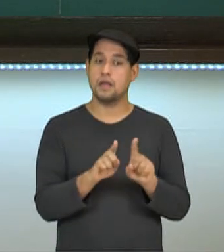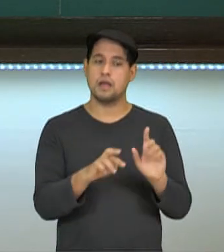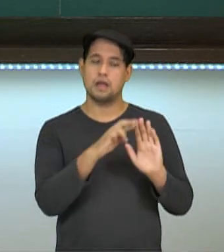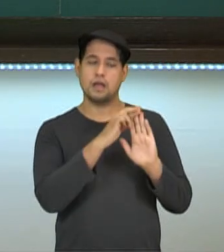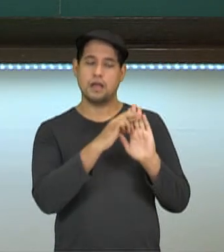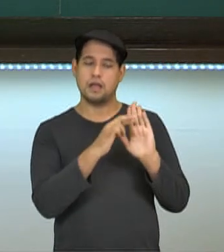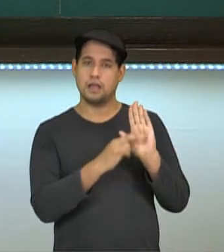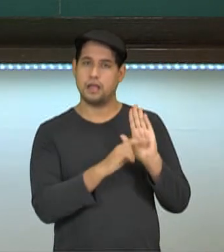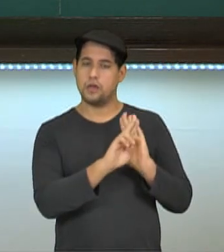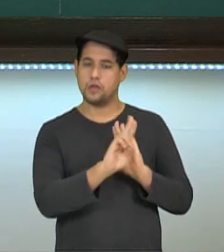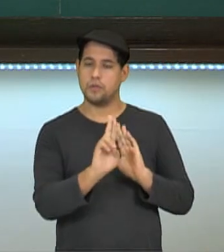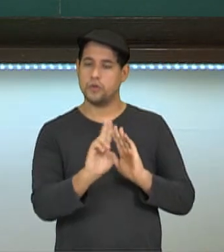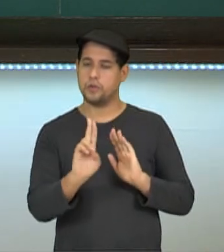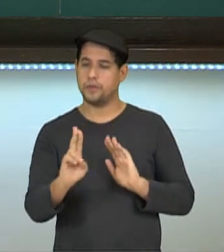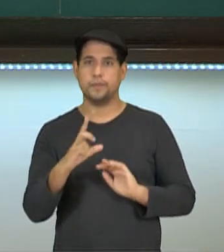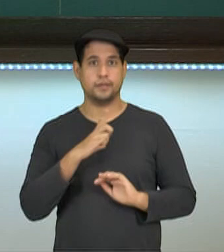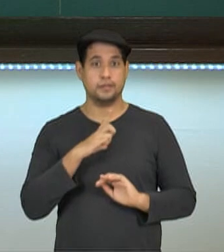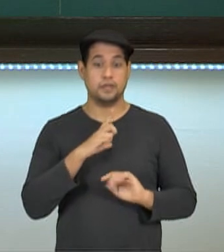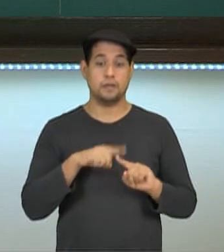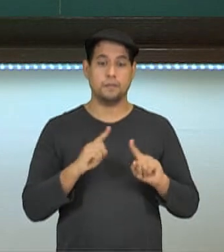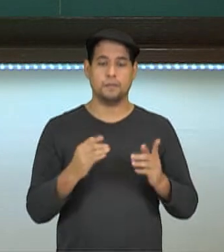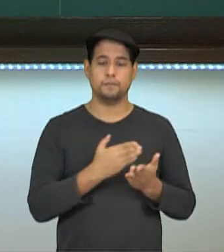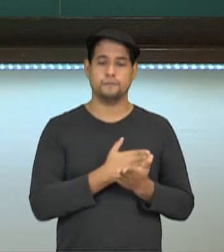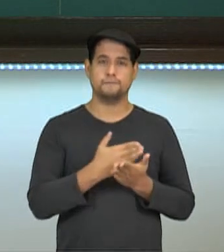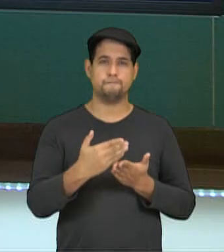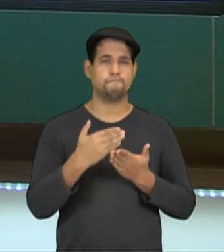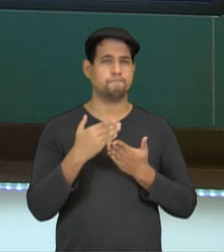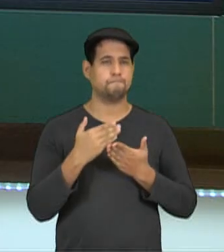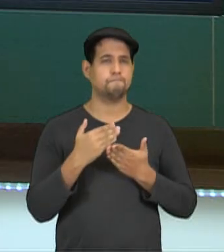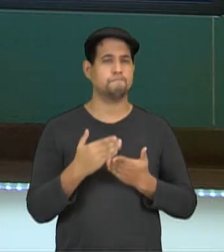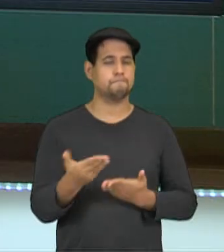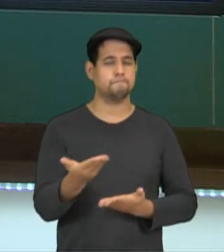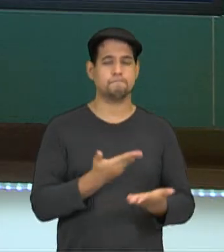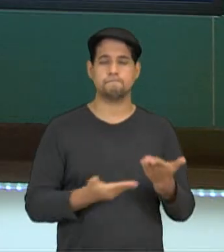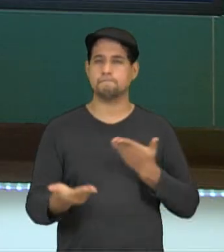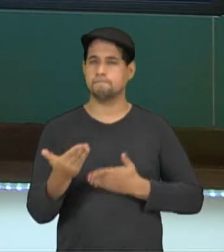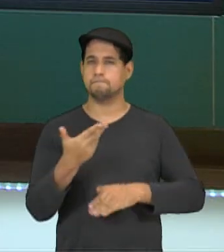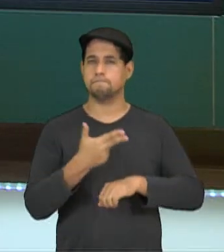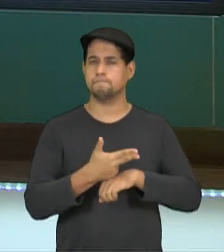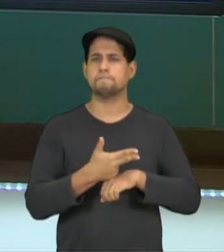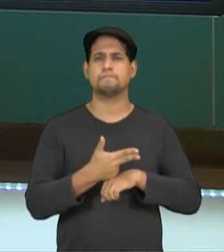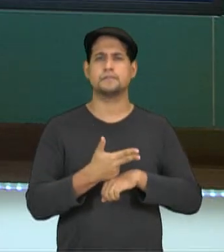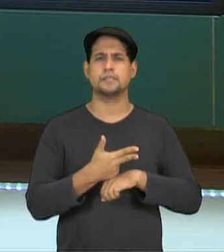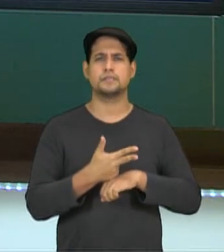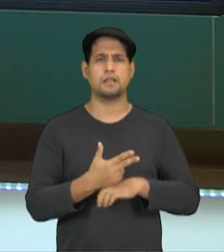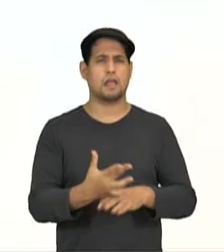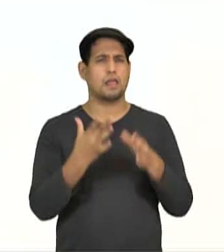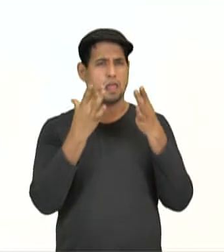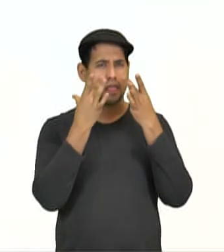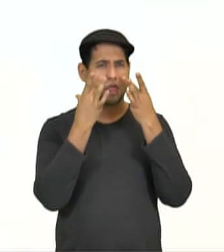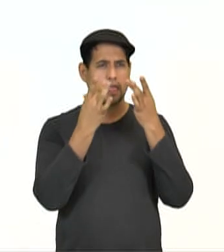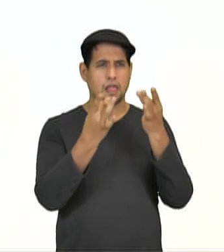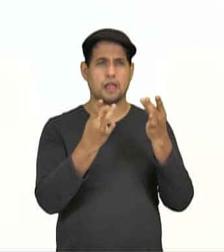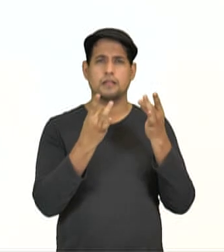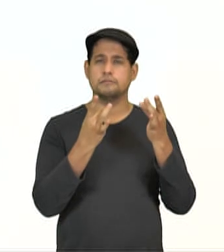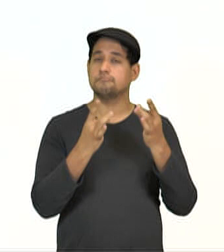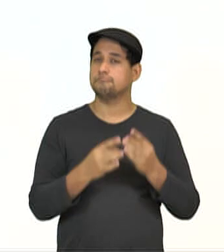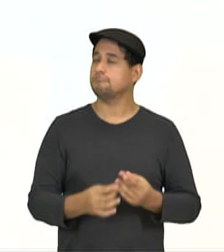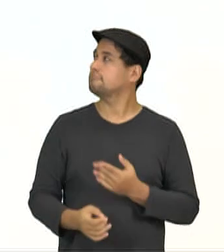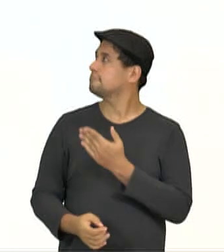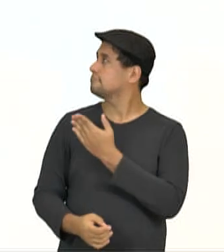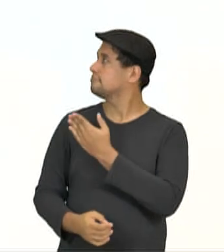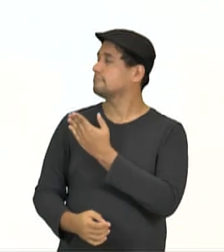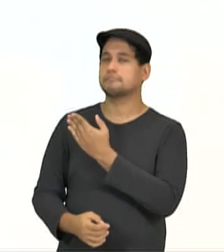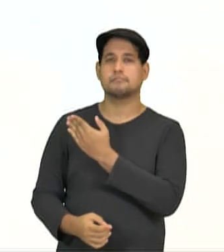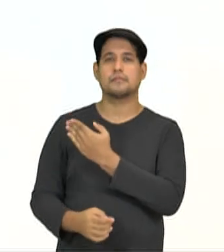de nomenclatura. Para começar então essa conversa, esse vídeo, dá uma olhada nessa estátua. Uma